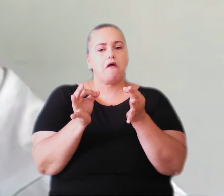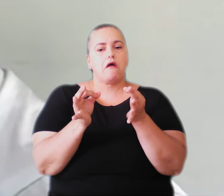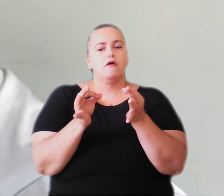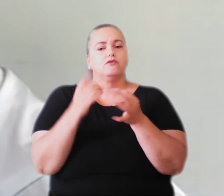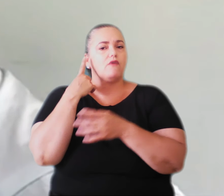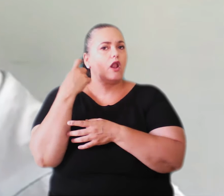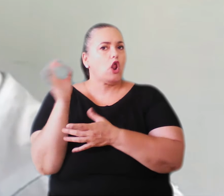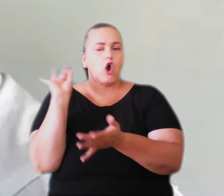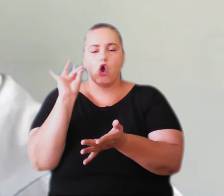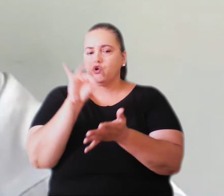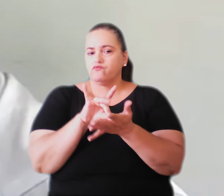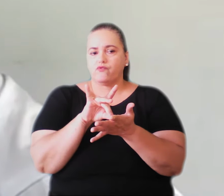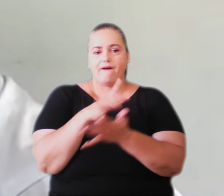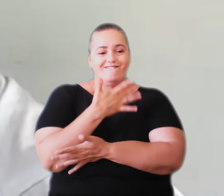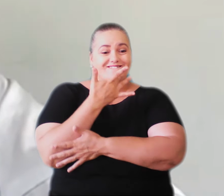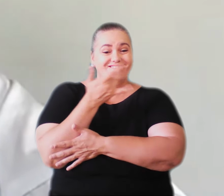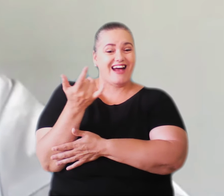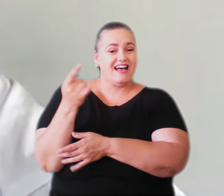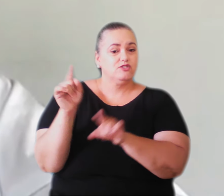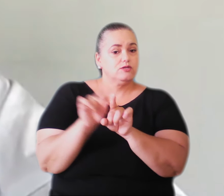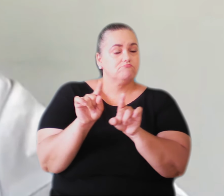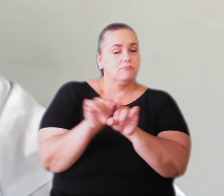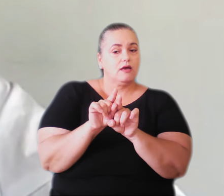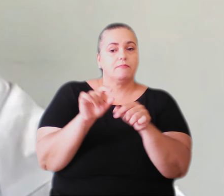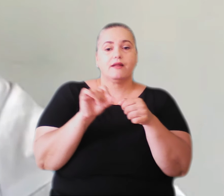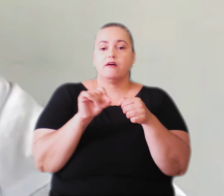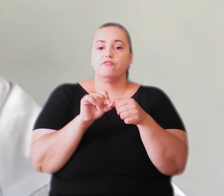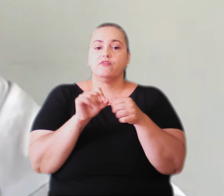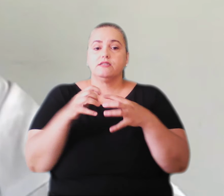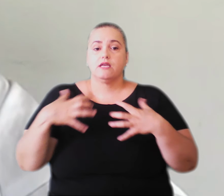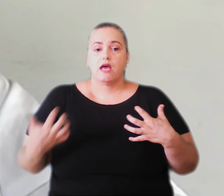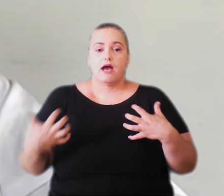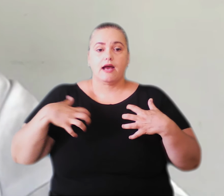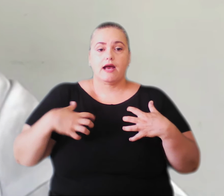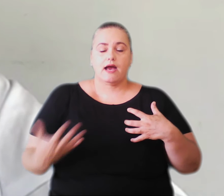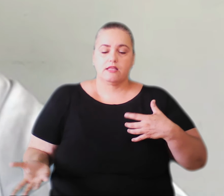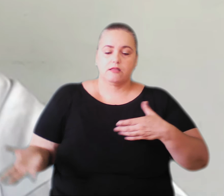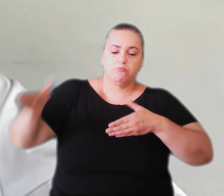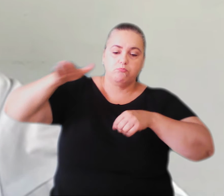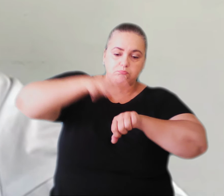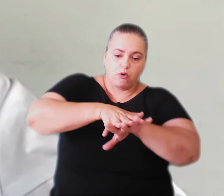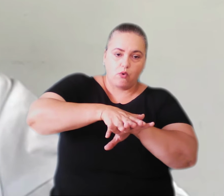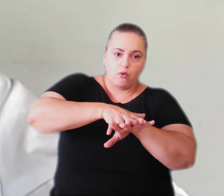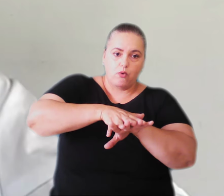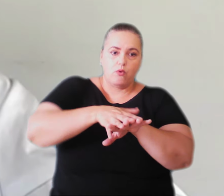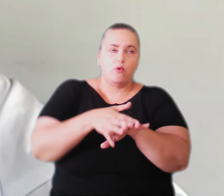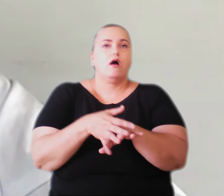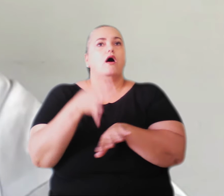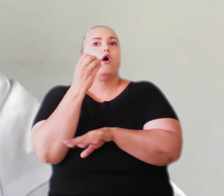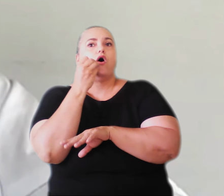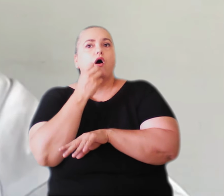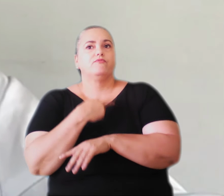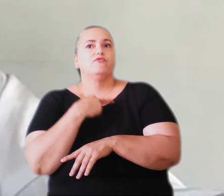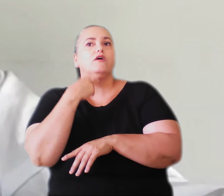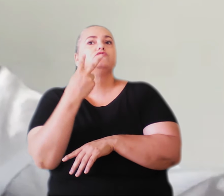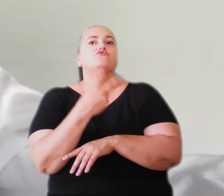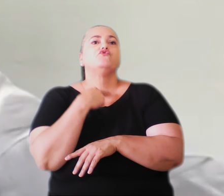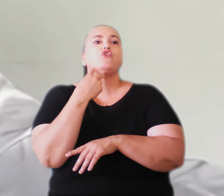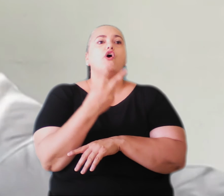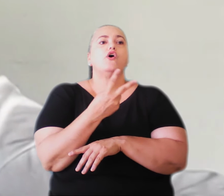original, vai ser fácil também para nós fazermos a gaita em cima. Então, e claro, e as vozes vão botar ao vivo